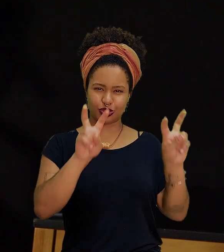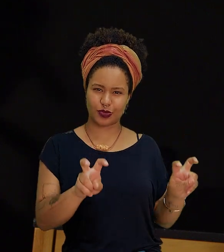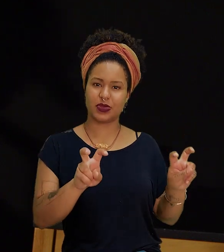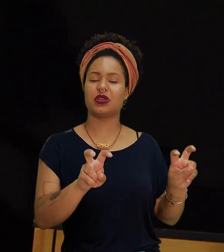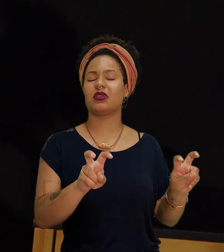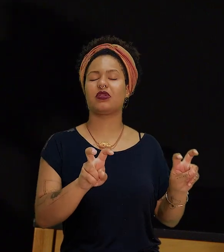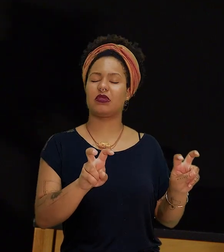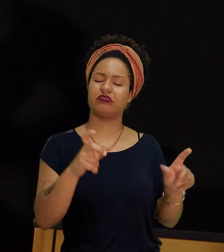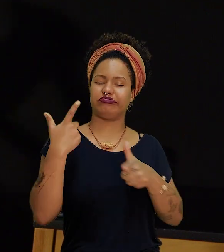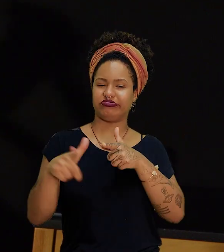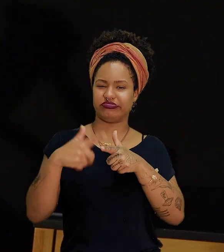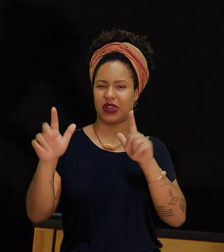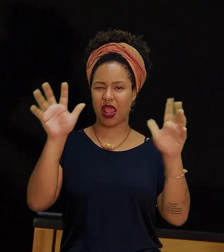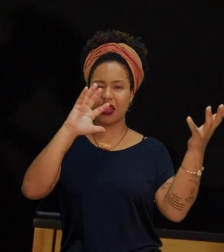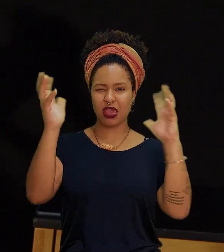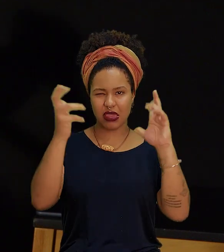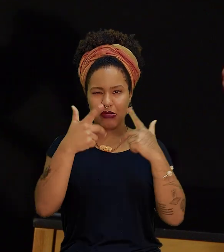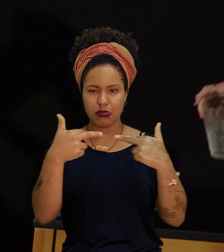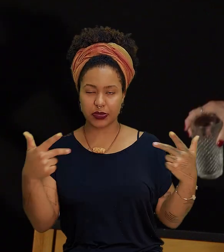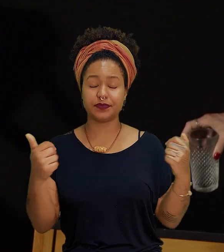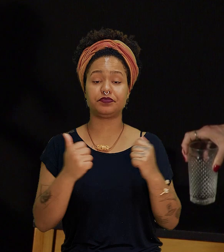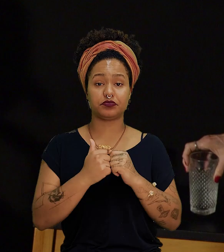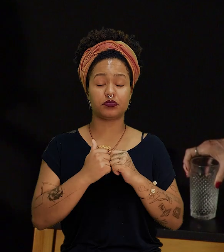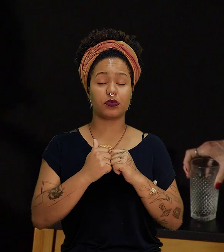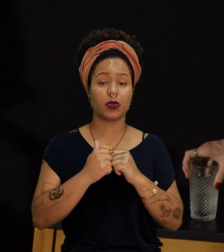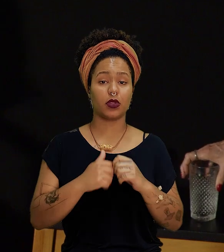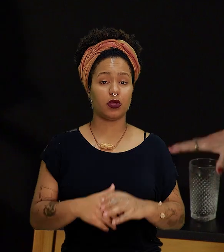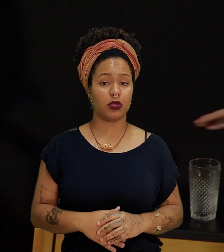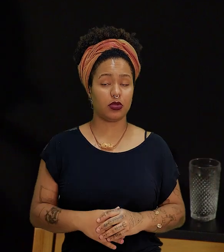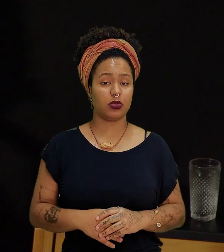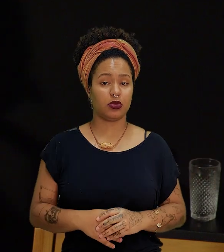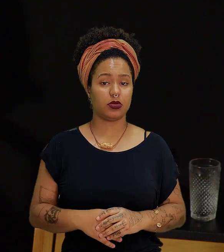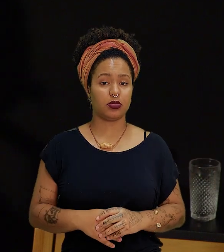Com relação ainda à crise climática, tá certo?